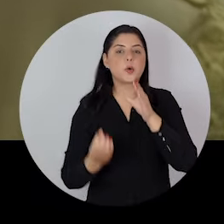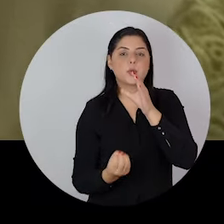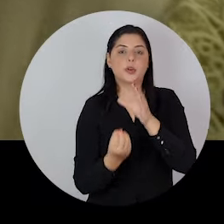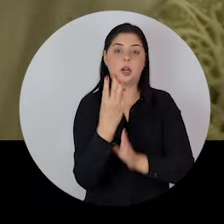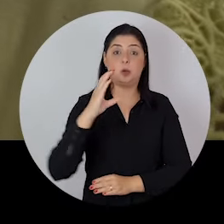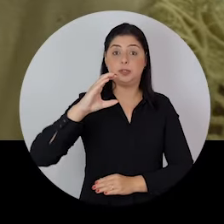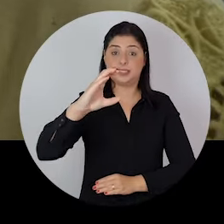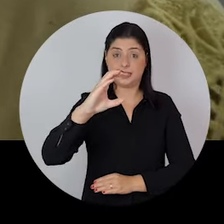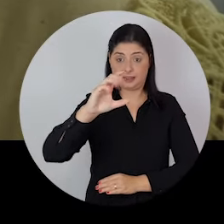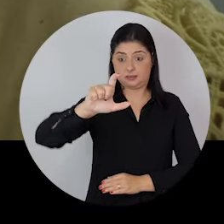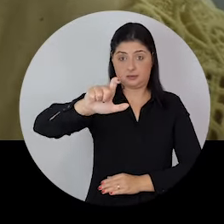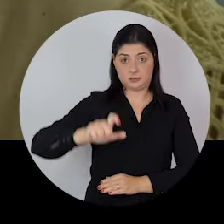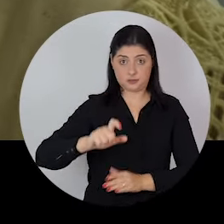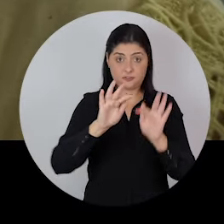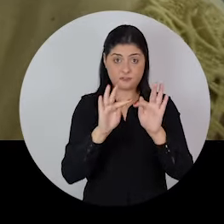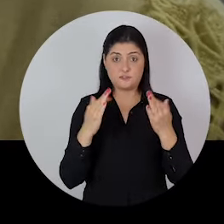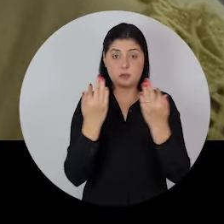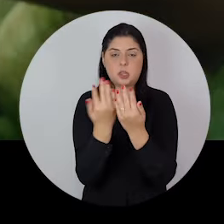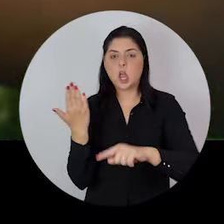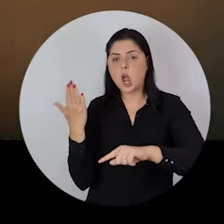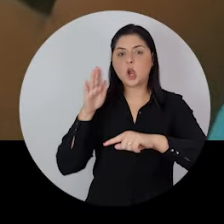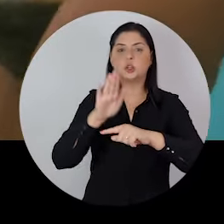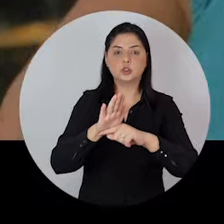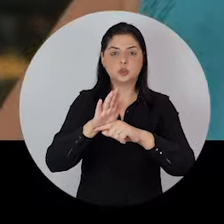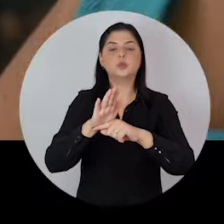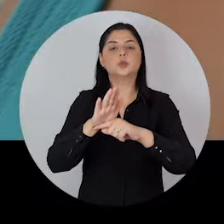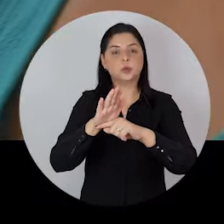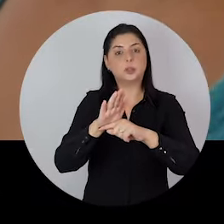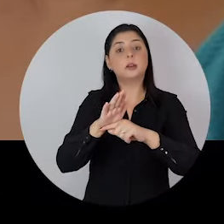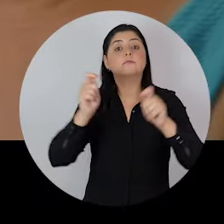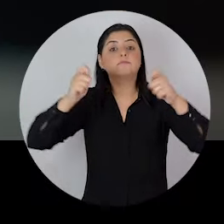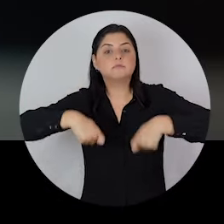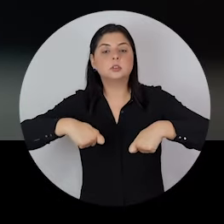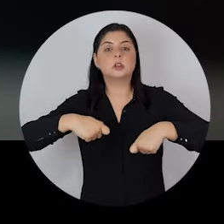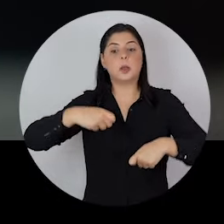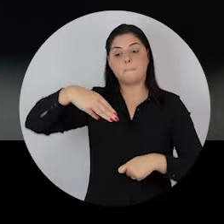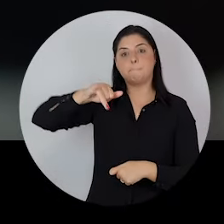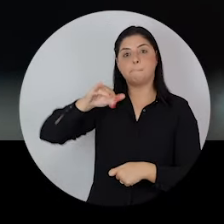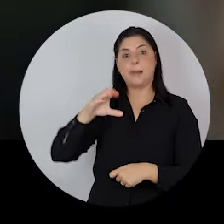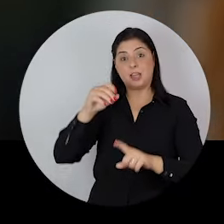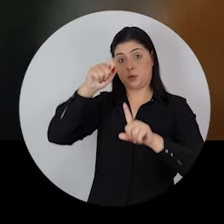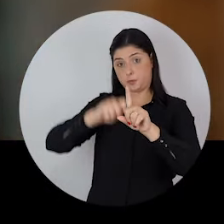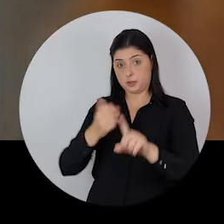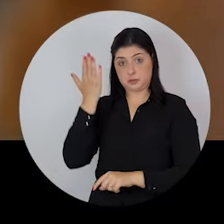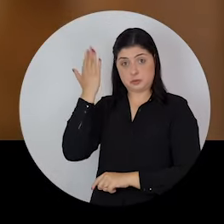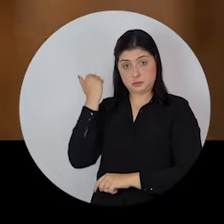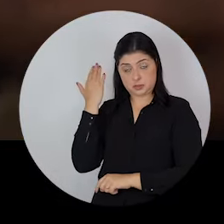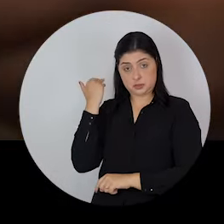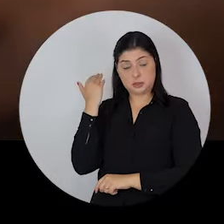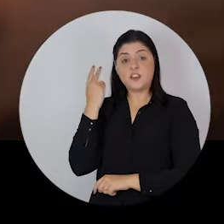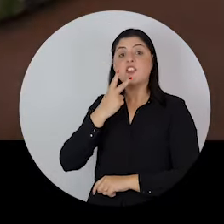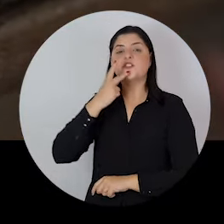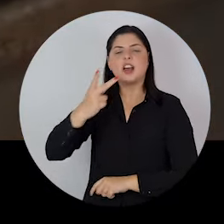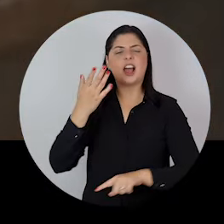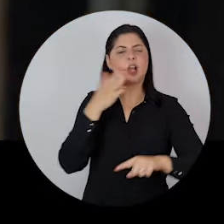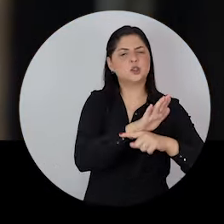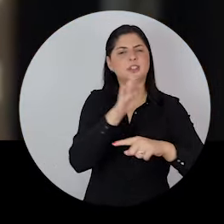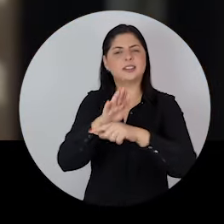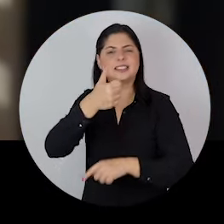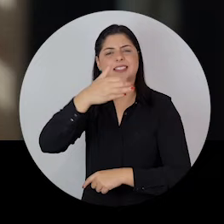ser família e emergencial o auxílio do Governo do Estado que desde Maio do ano passado vem ajudando